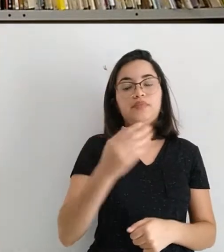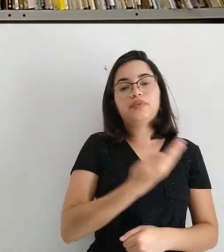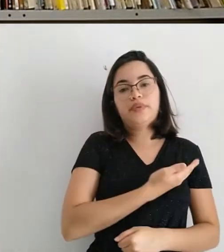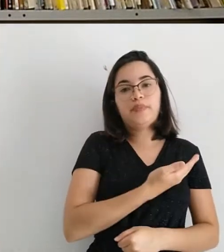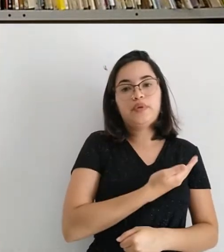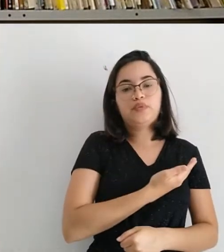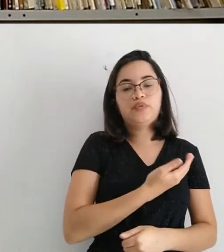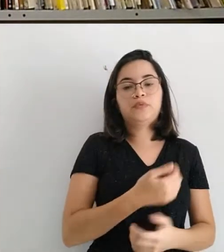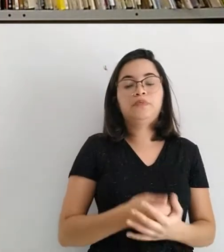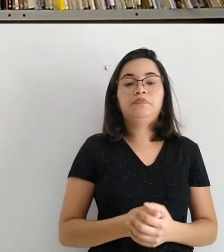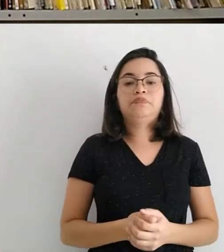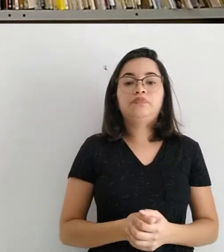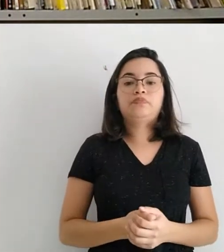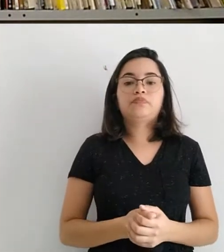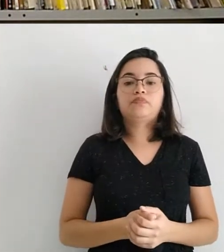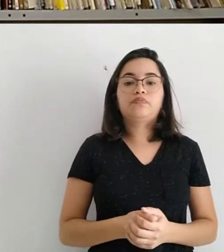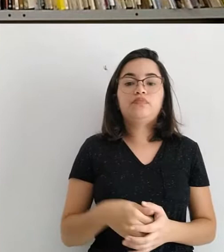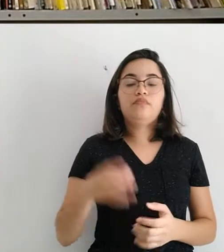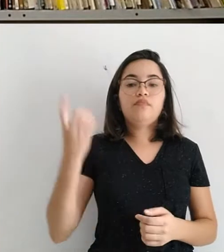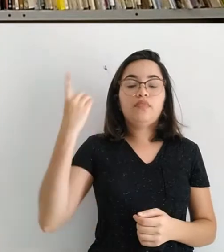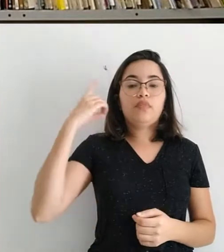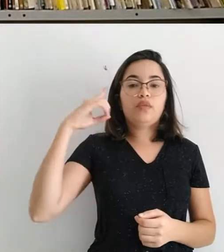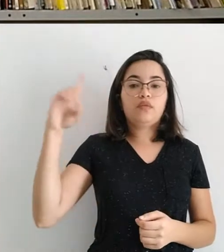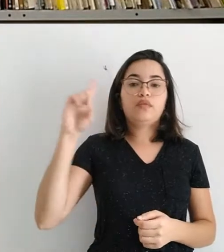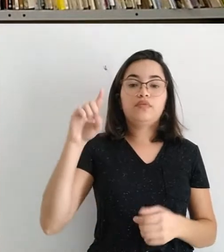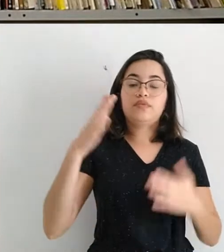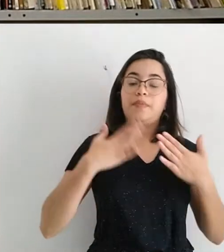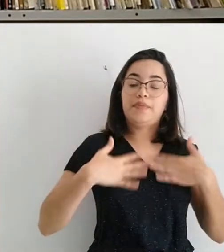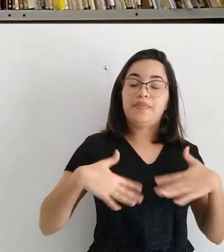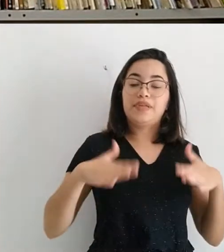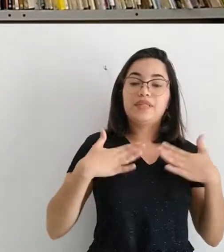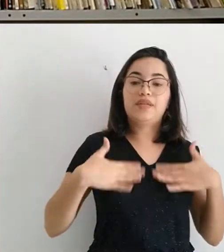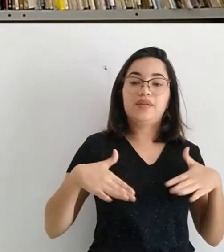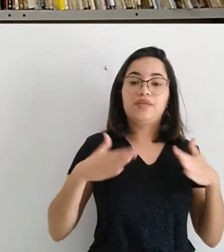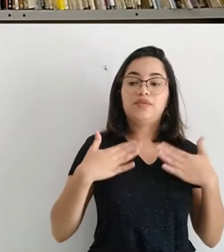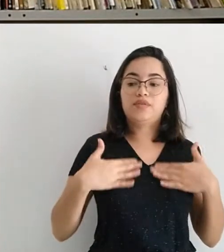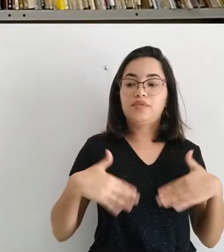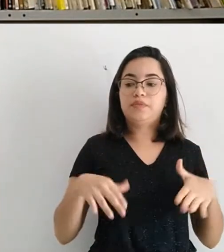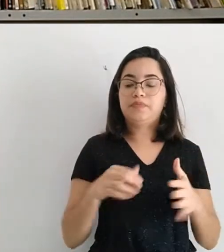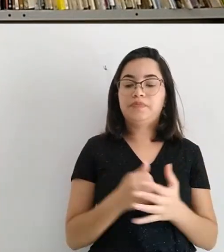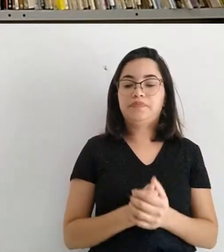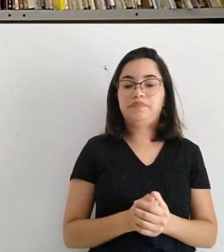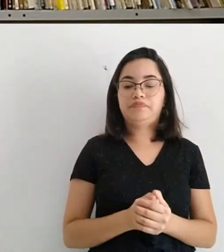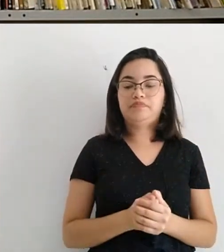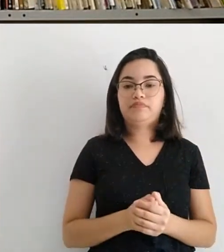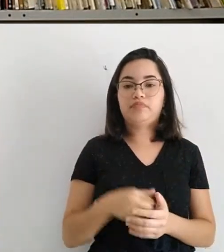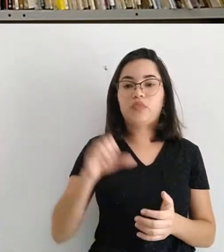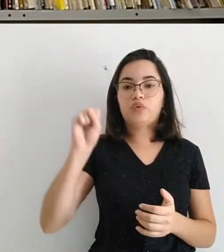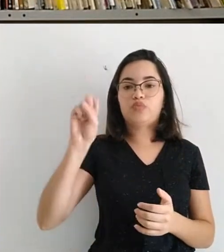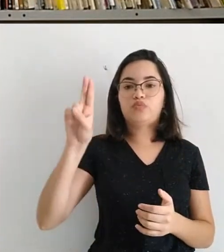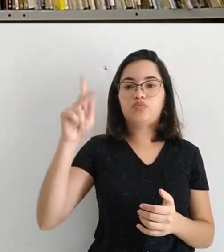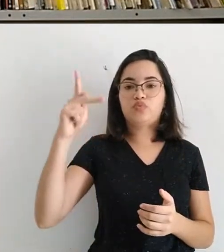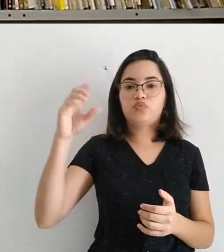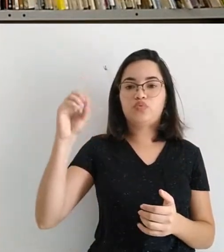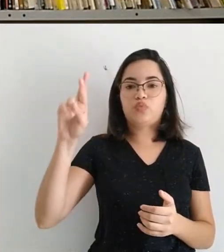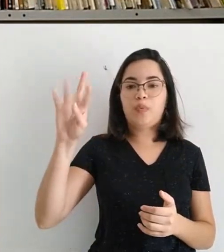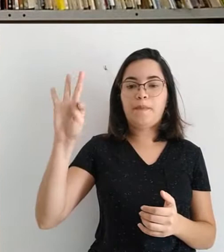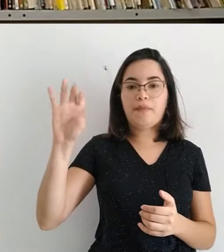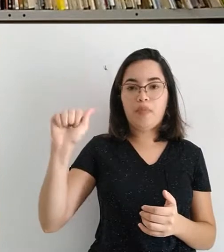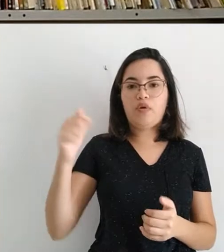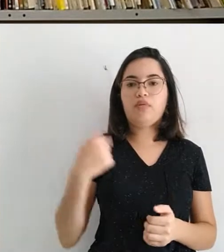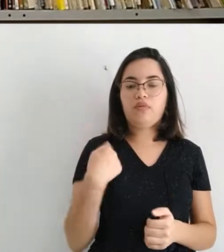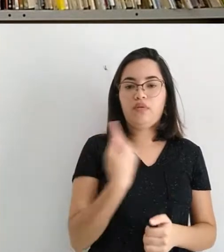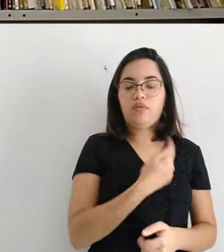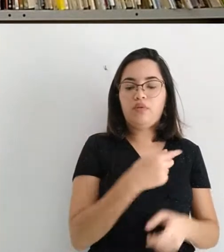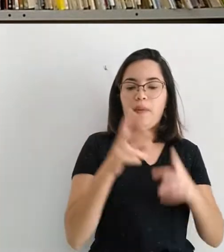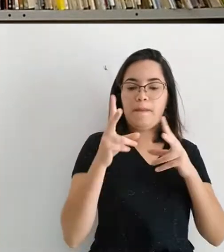e amigos, que Deus, ele é paciente, ele suporta a